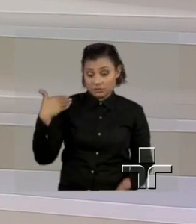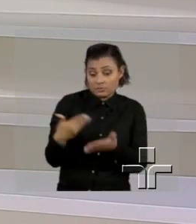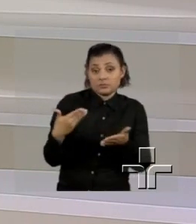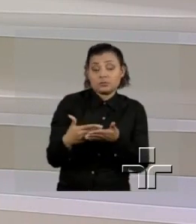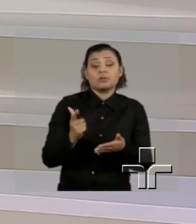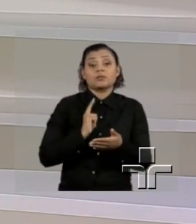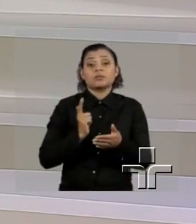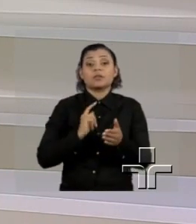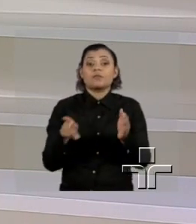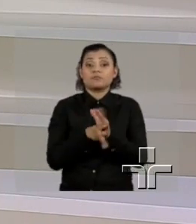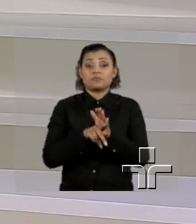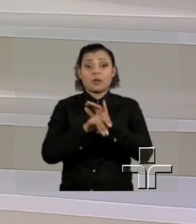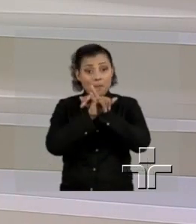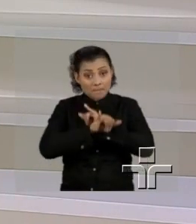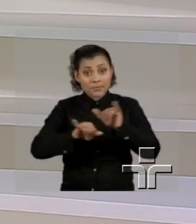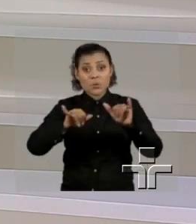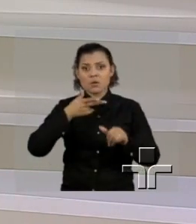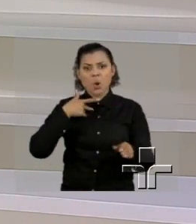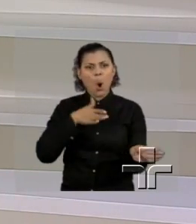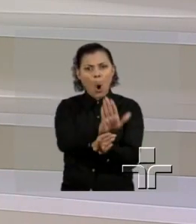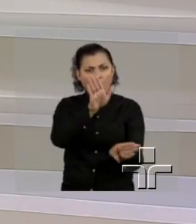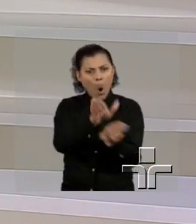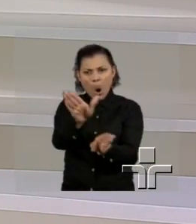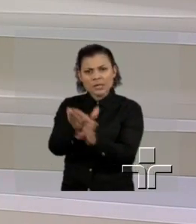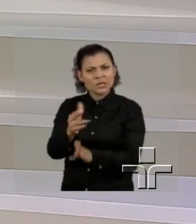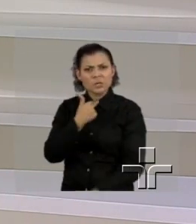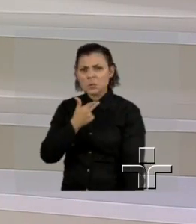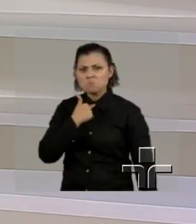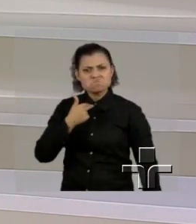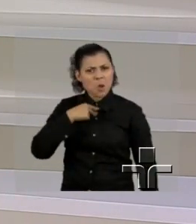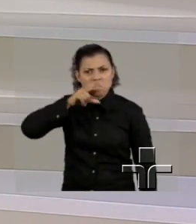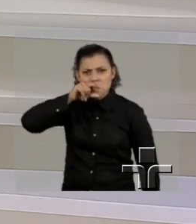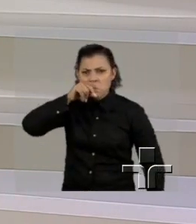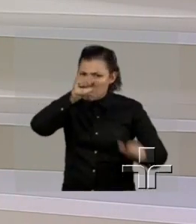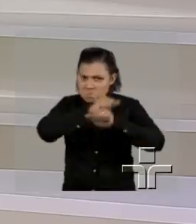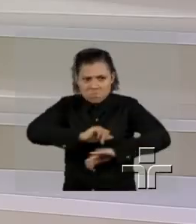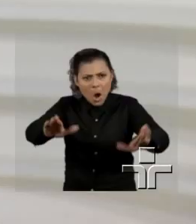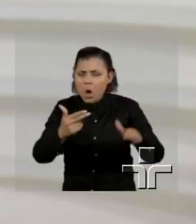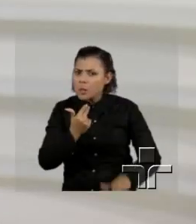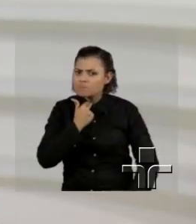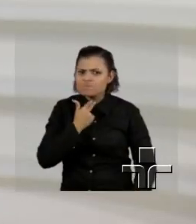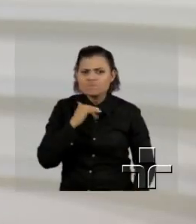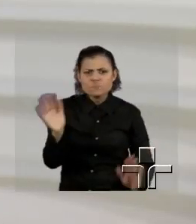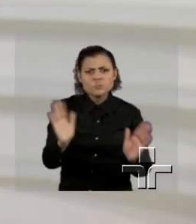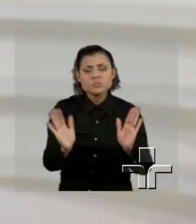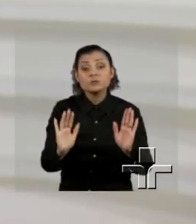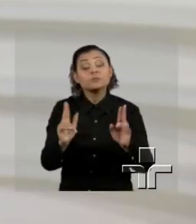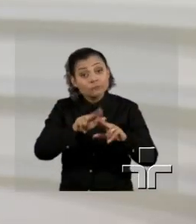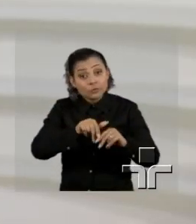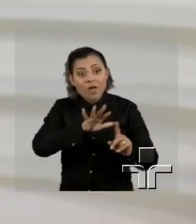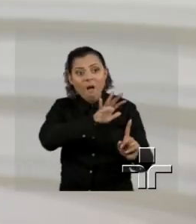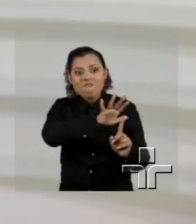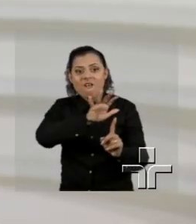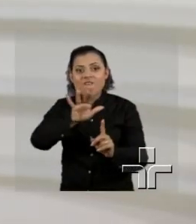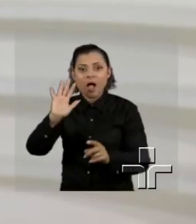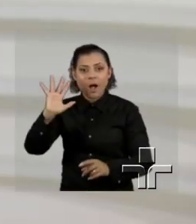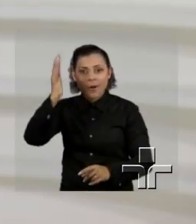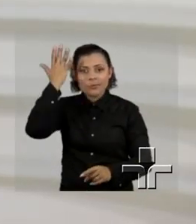acho que pode acontecer. Pode acontecer situações onde a instituição tenha que